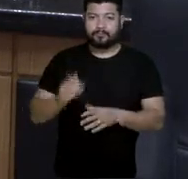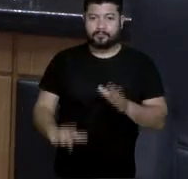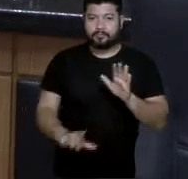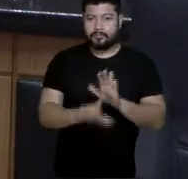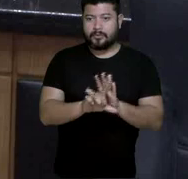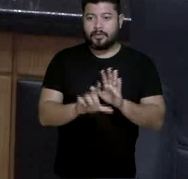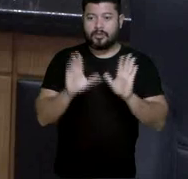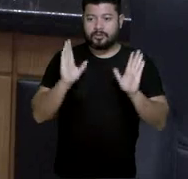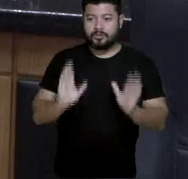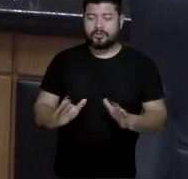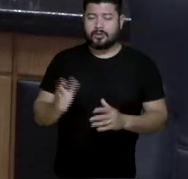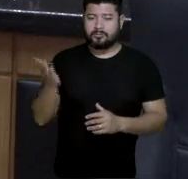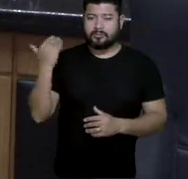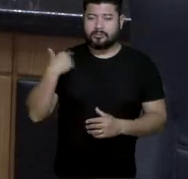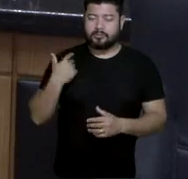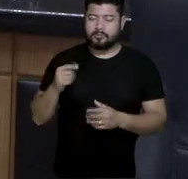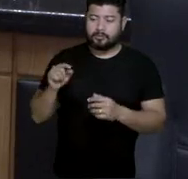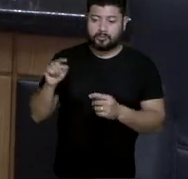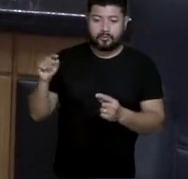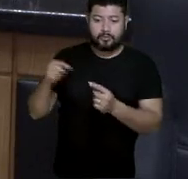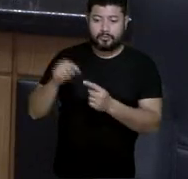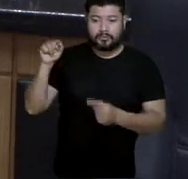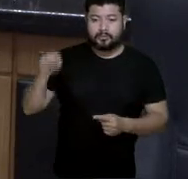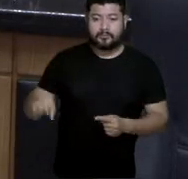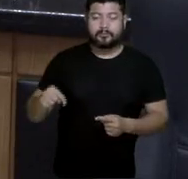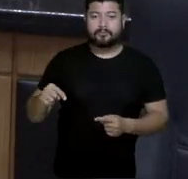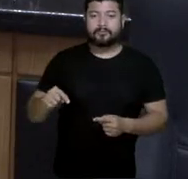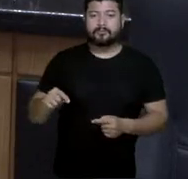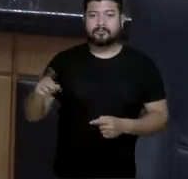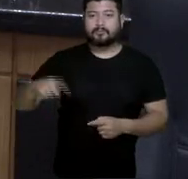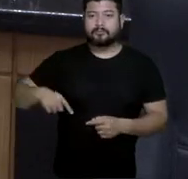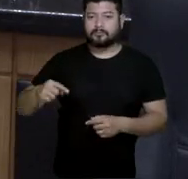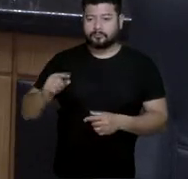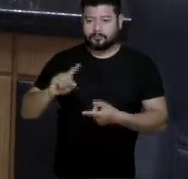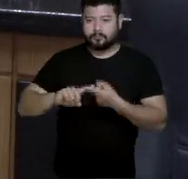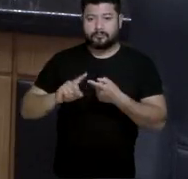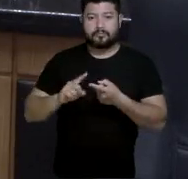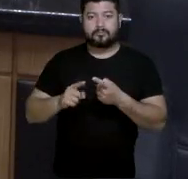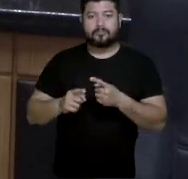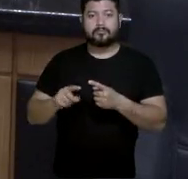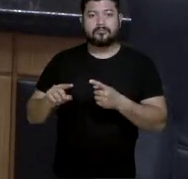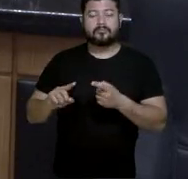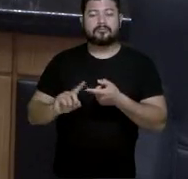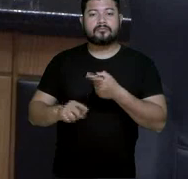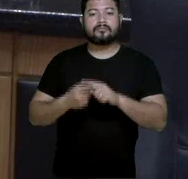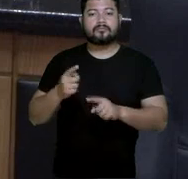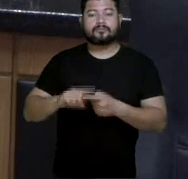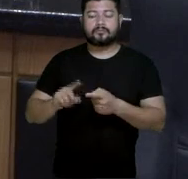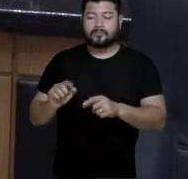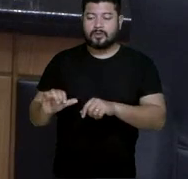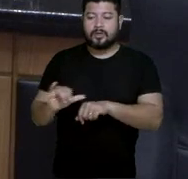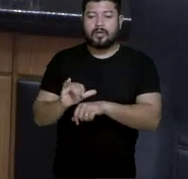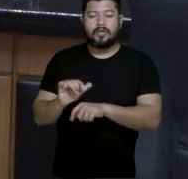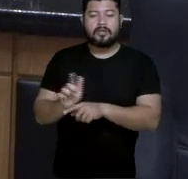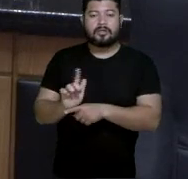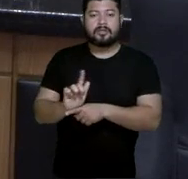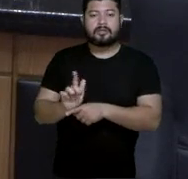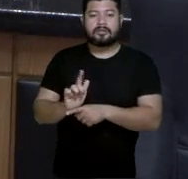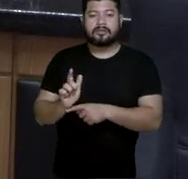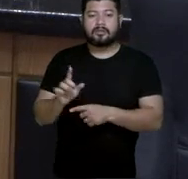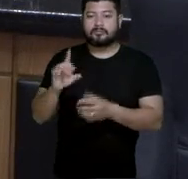específica constituem instrumentos de gestão democrática das ações da administração